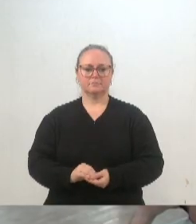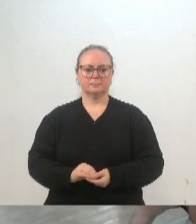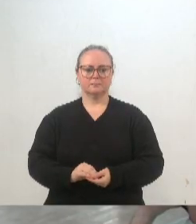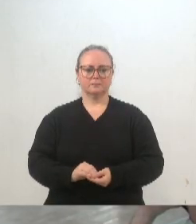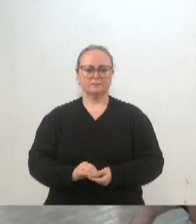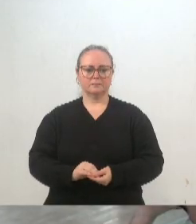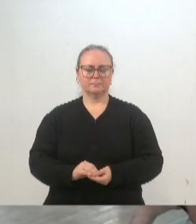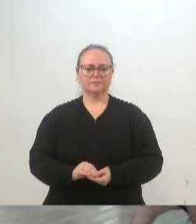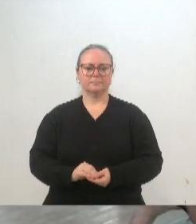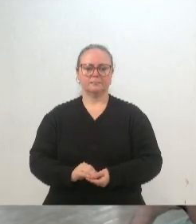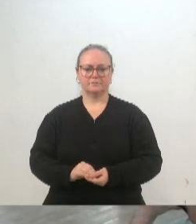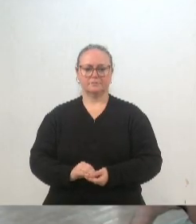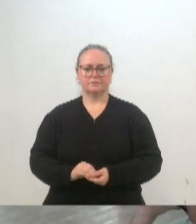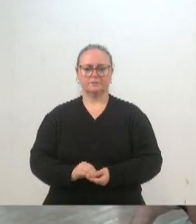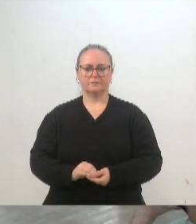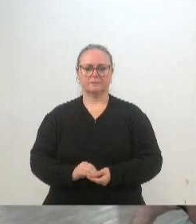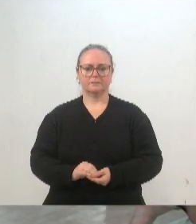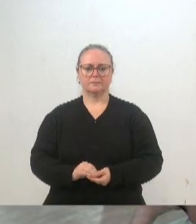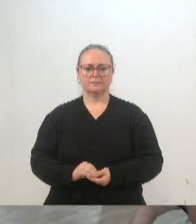Já está no...